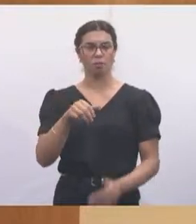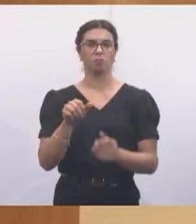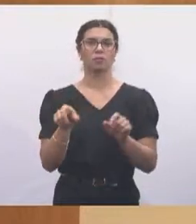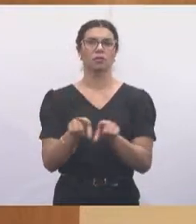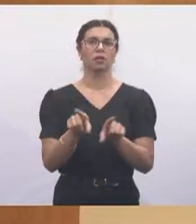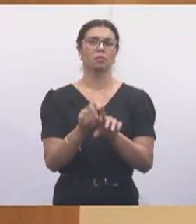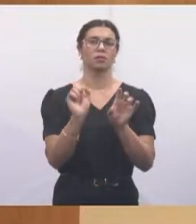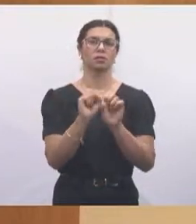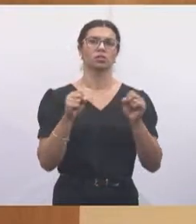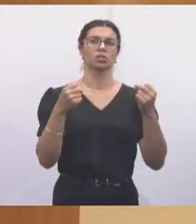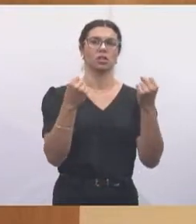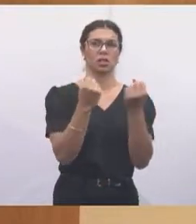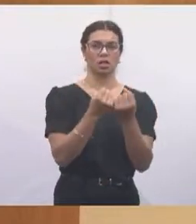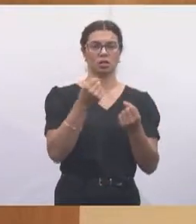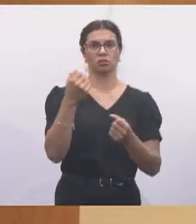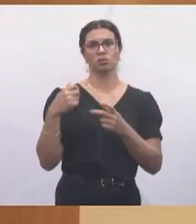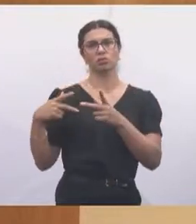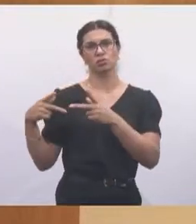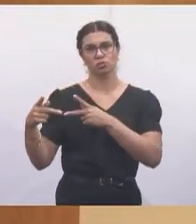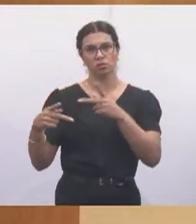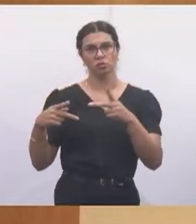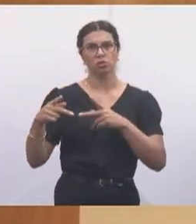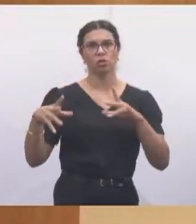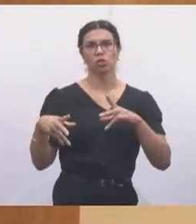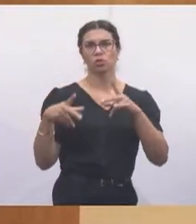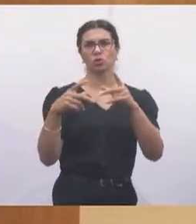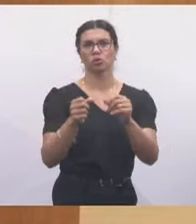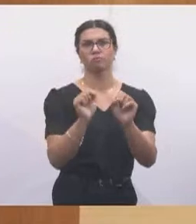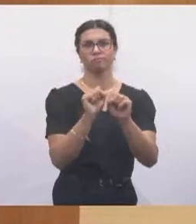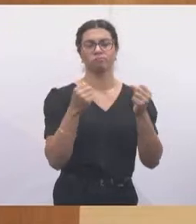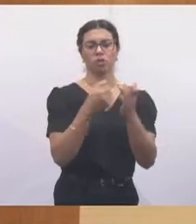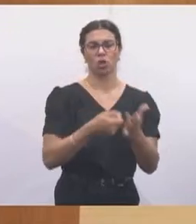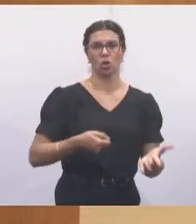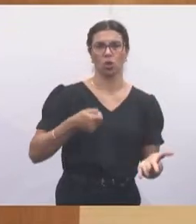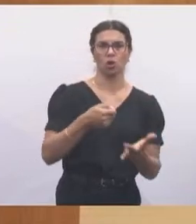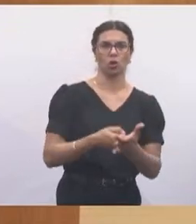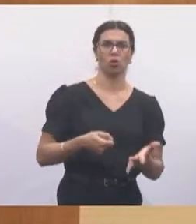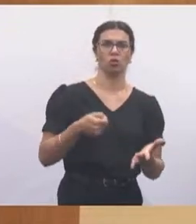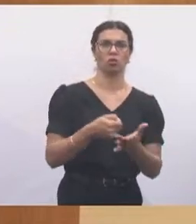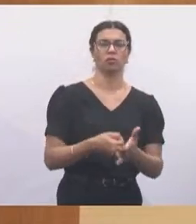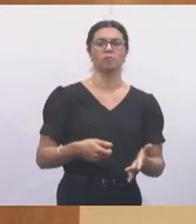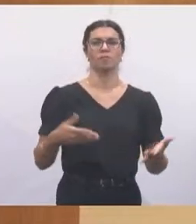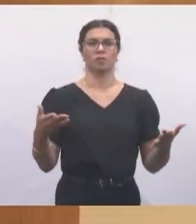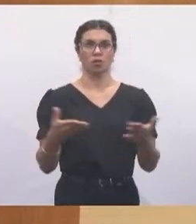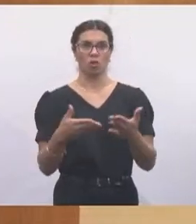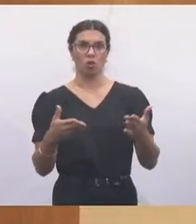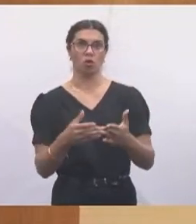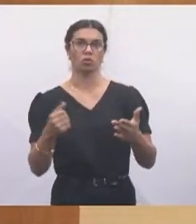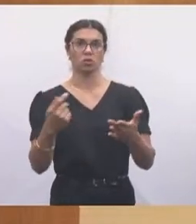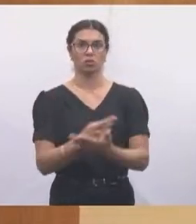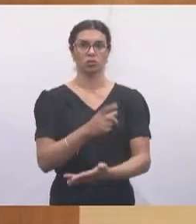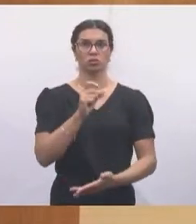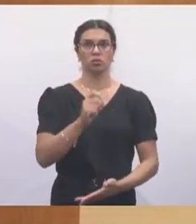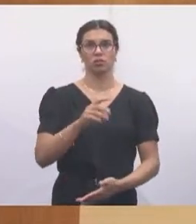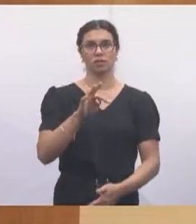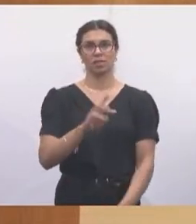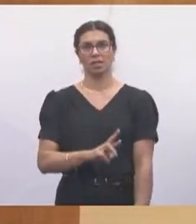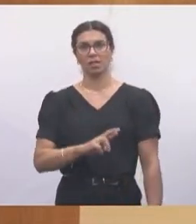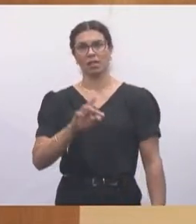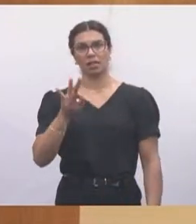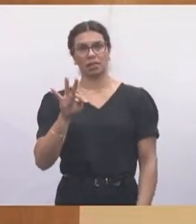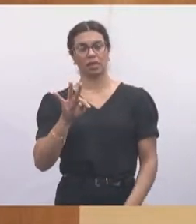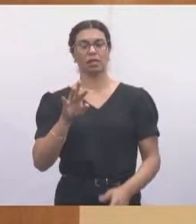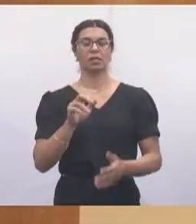sindicato dos metalúrgicos São José dos Campos, todos os sindicatos pela luta. Saiu a decisão hoje do TRT, decisão